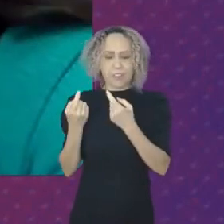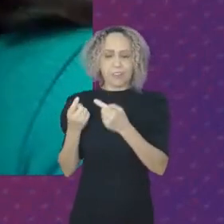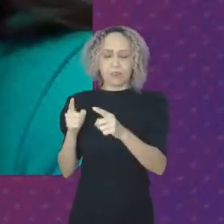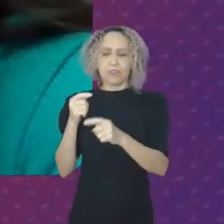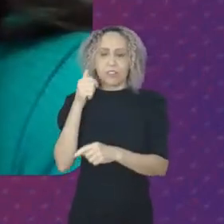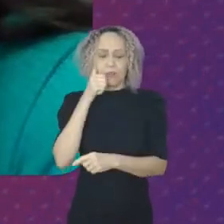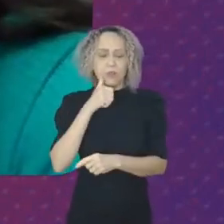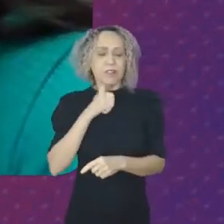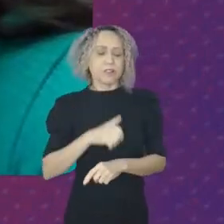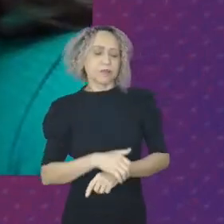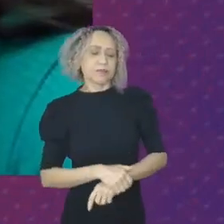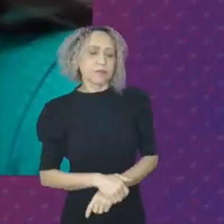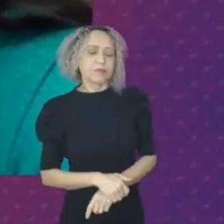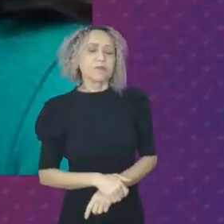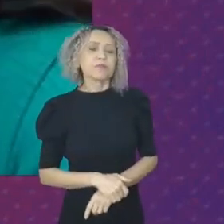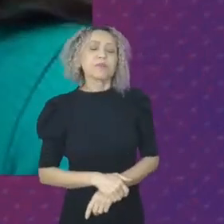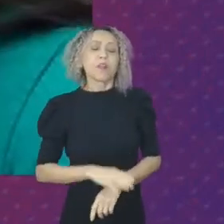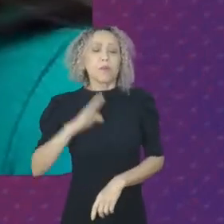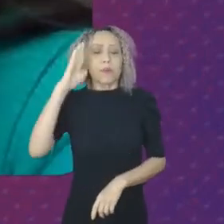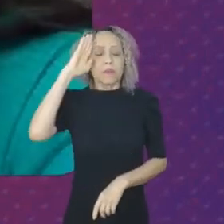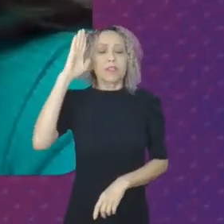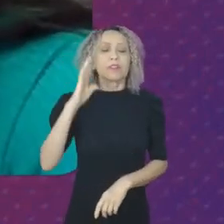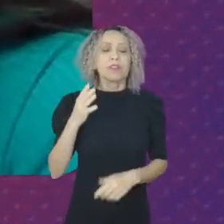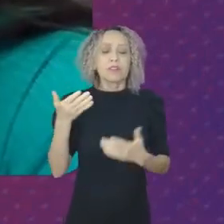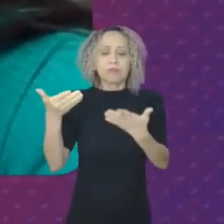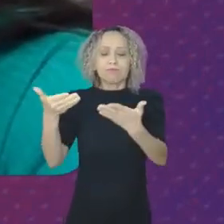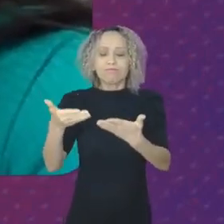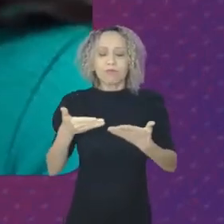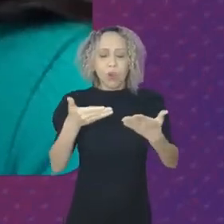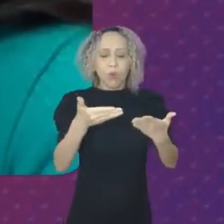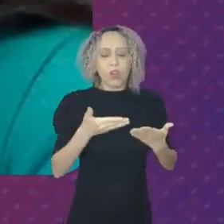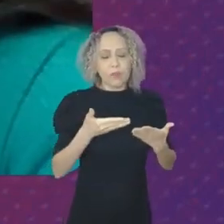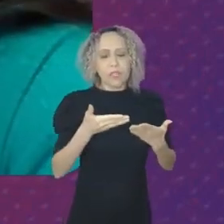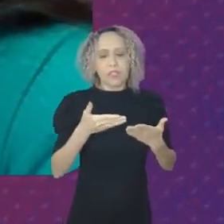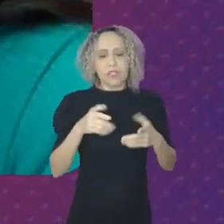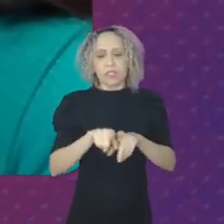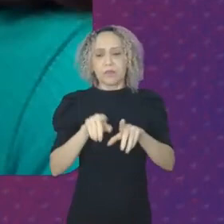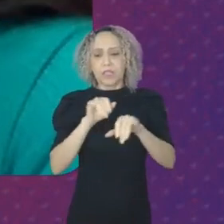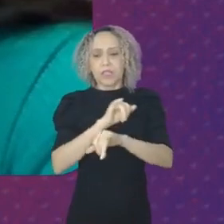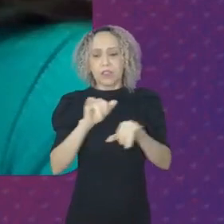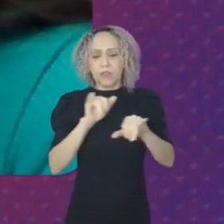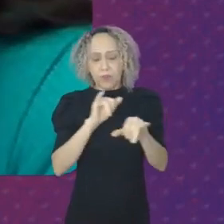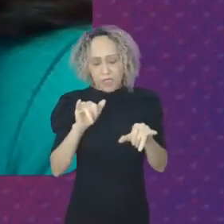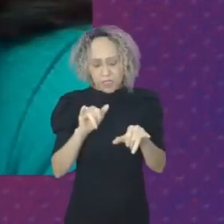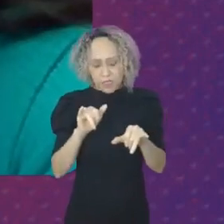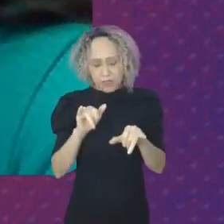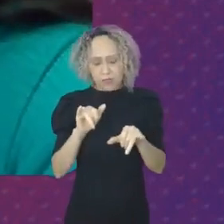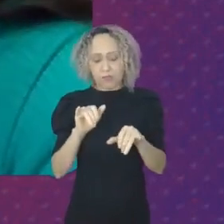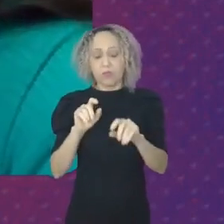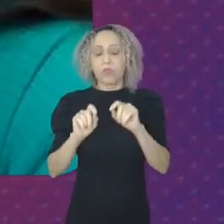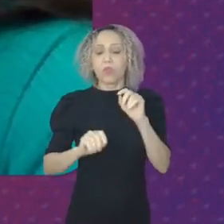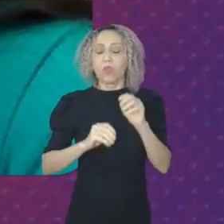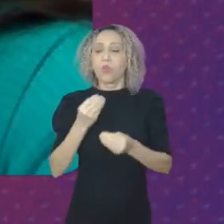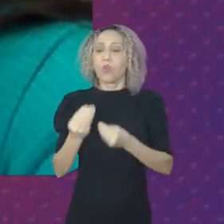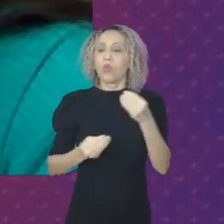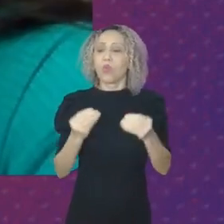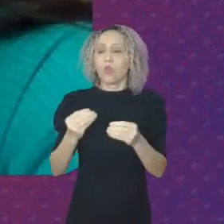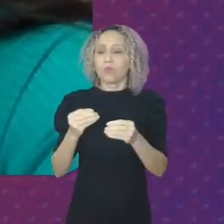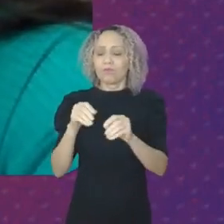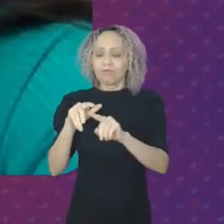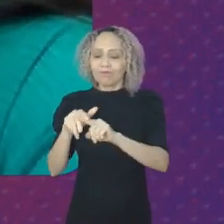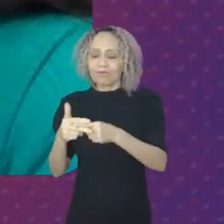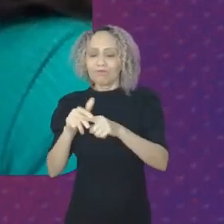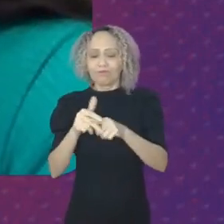de acolhimento, principalmente, e de informação, né? Por meio aí, então, da reformulação dos protocolos